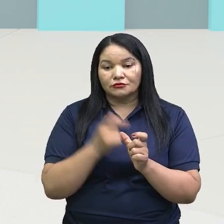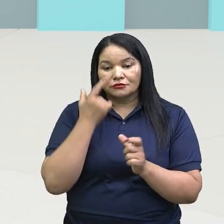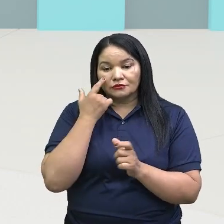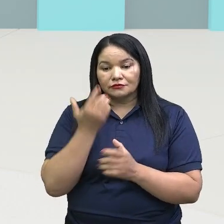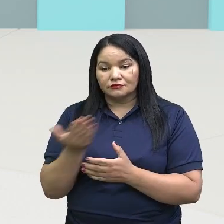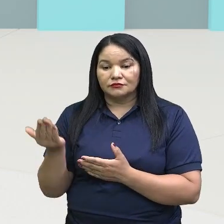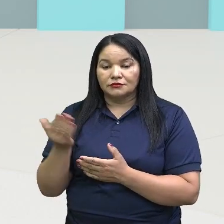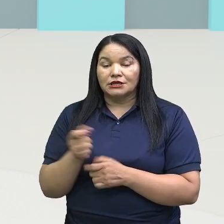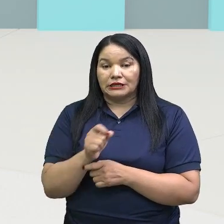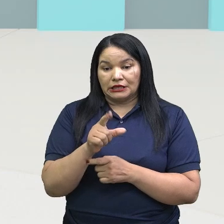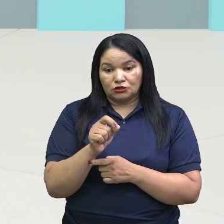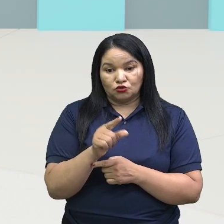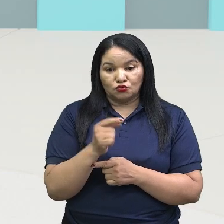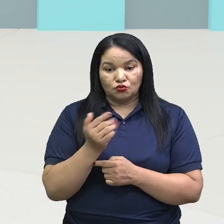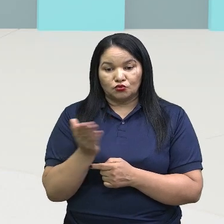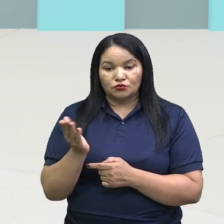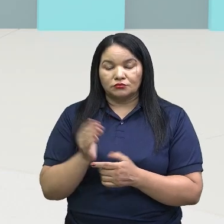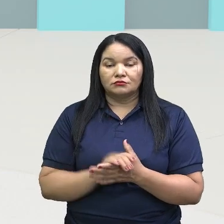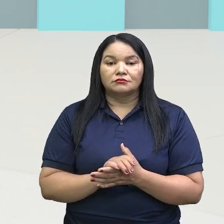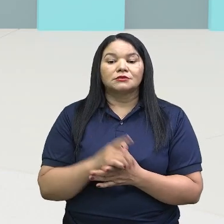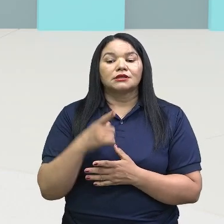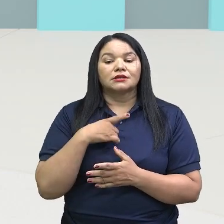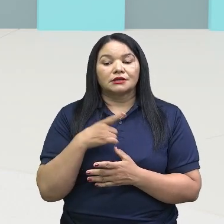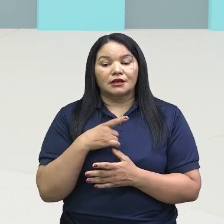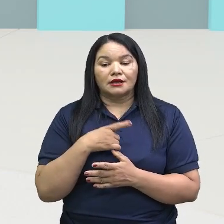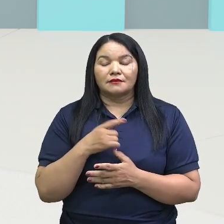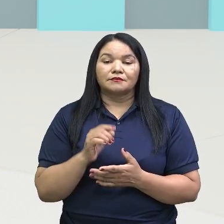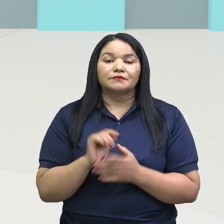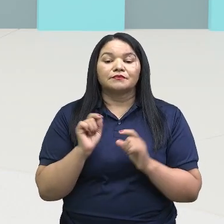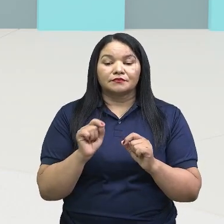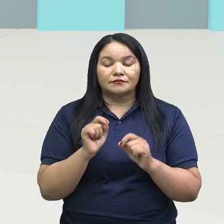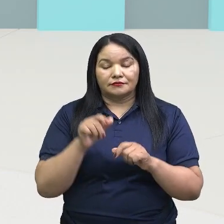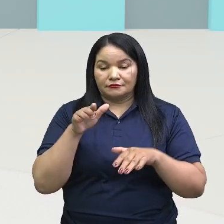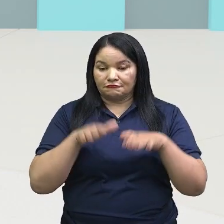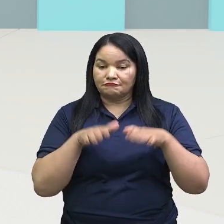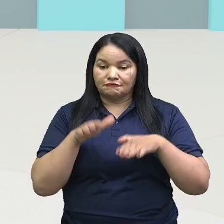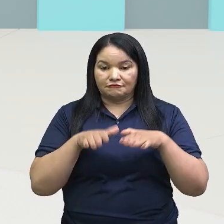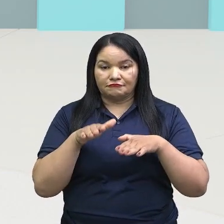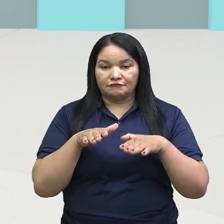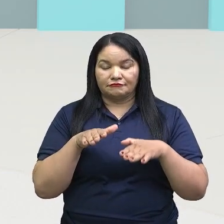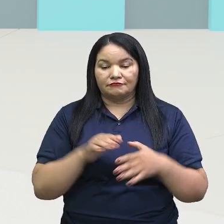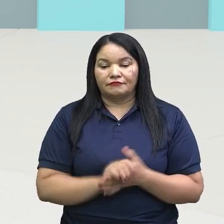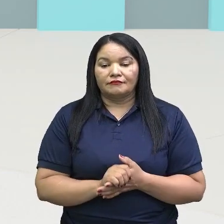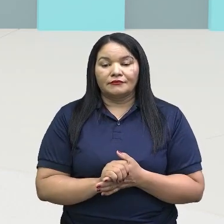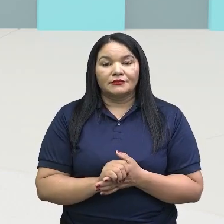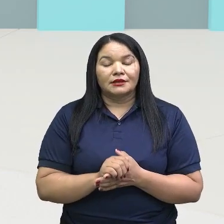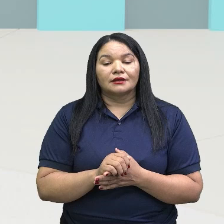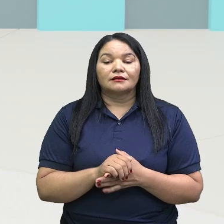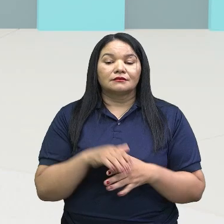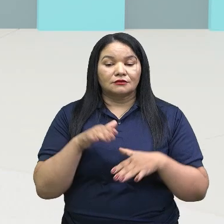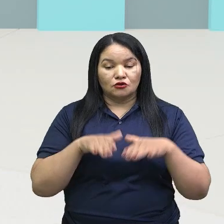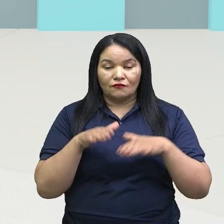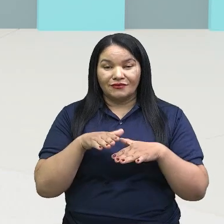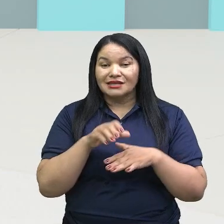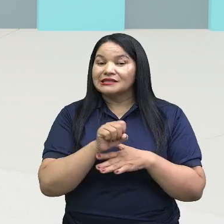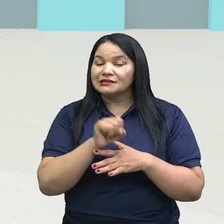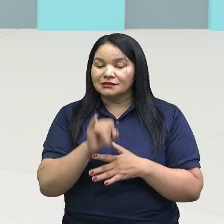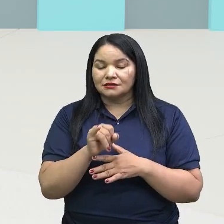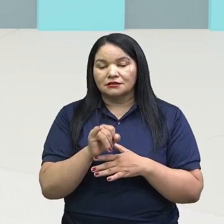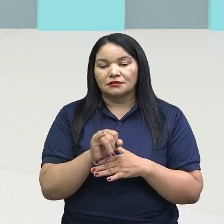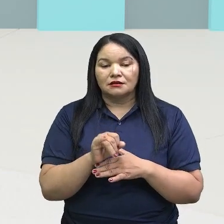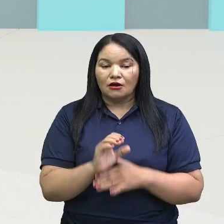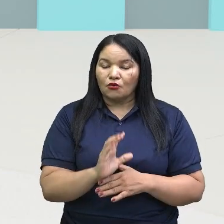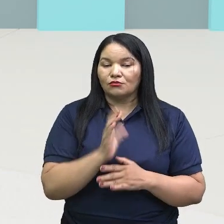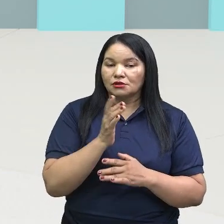que. Então, observe que sempre tem o que? O sentido de uma condição. Para que algo aconteça, precisa acontecer uma